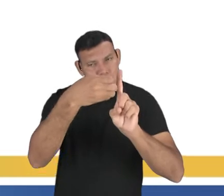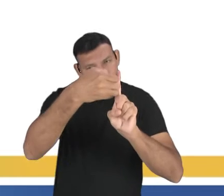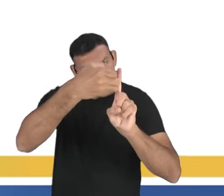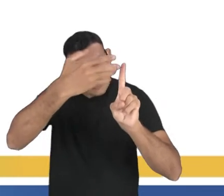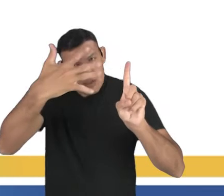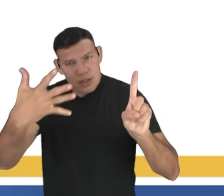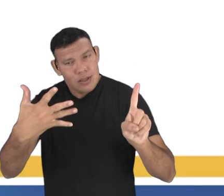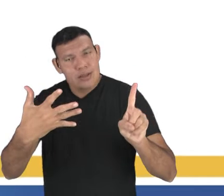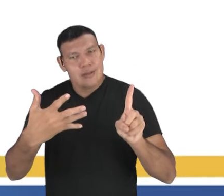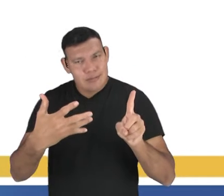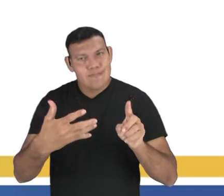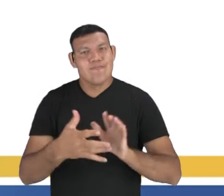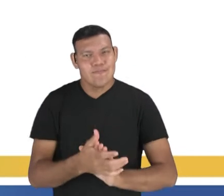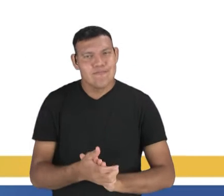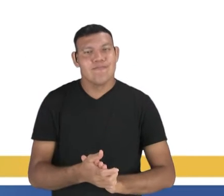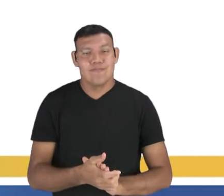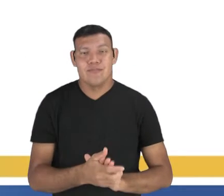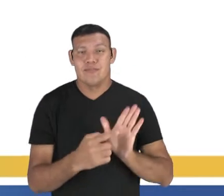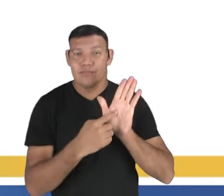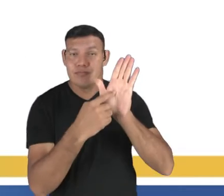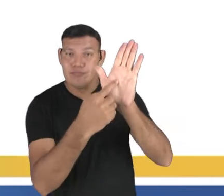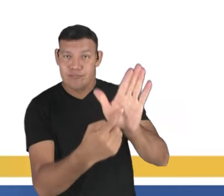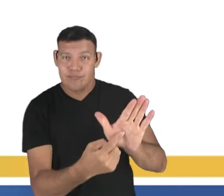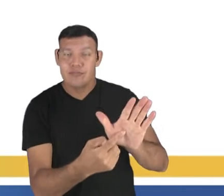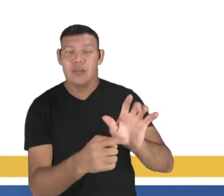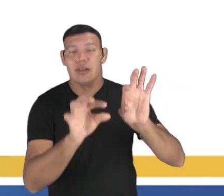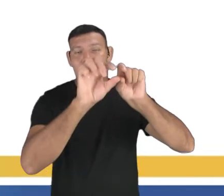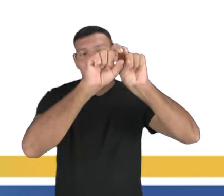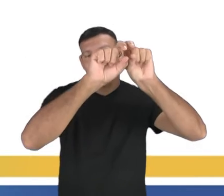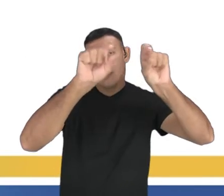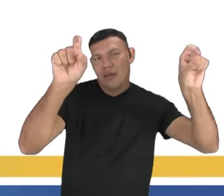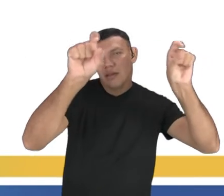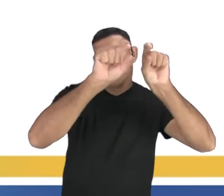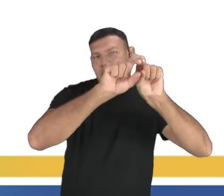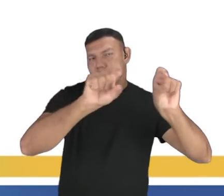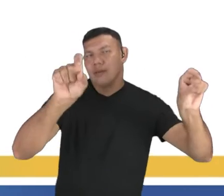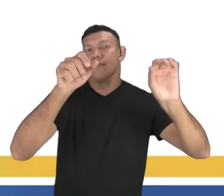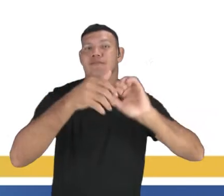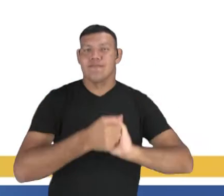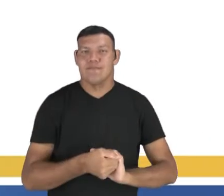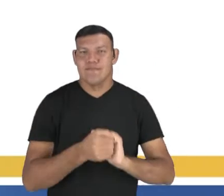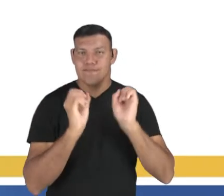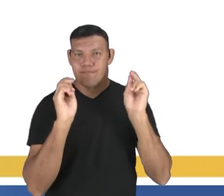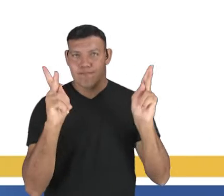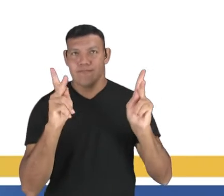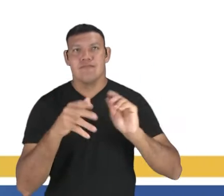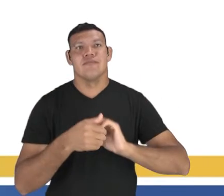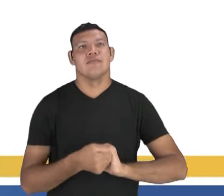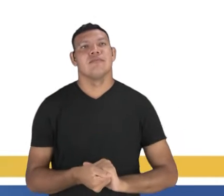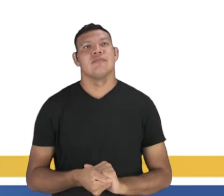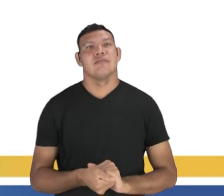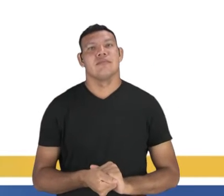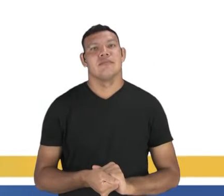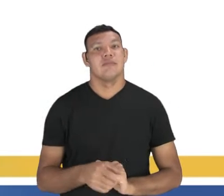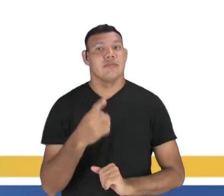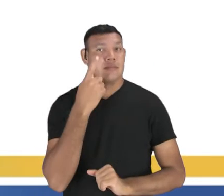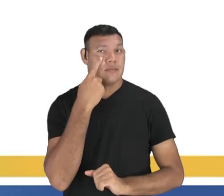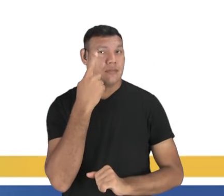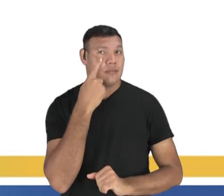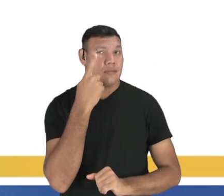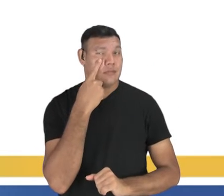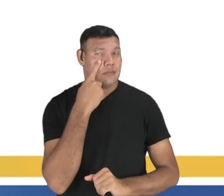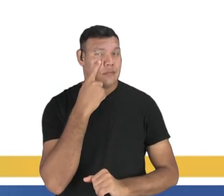citado nessa oração, nesse período, tá bom? E aqui estão